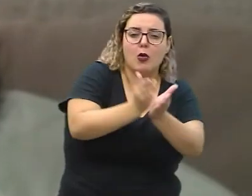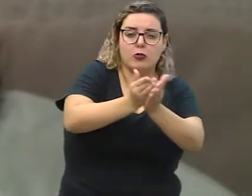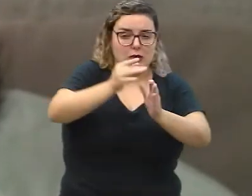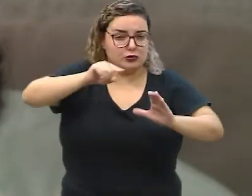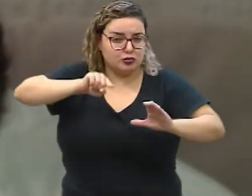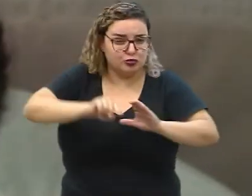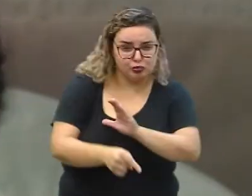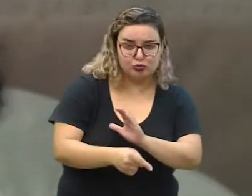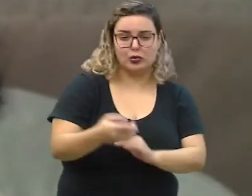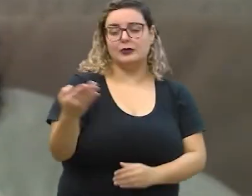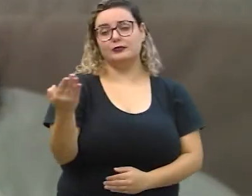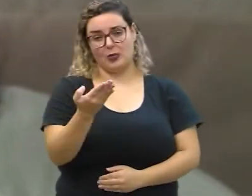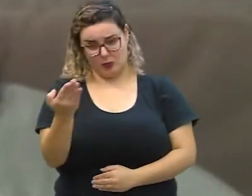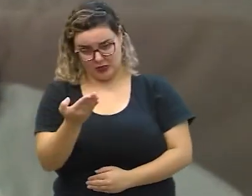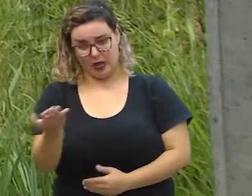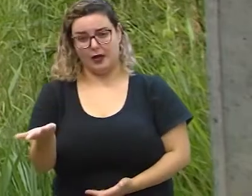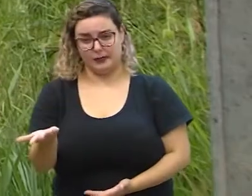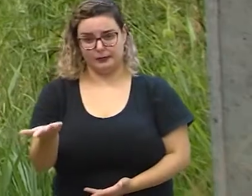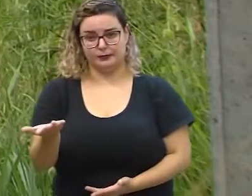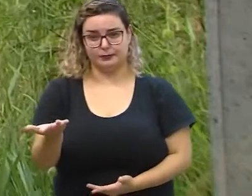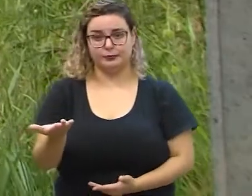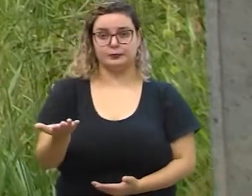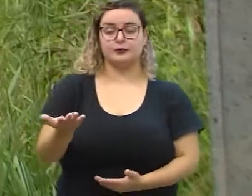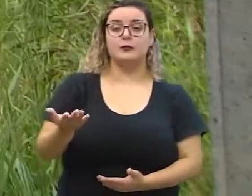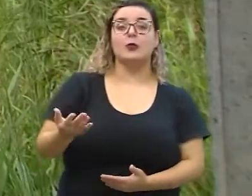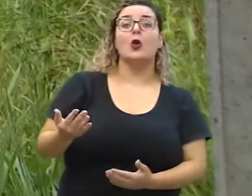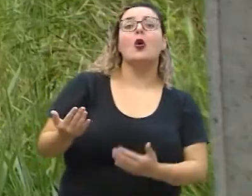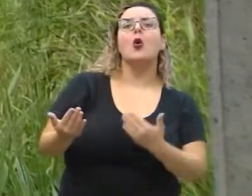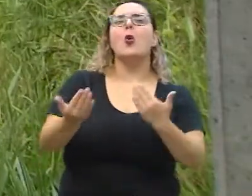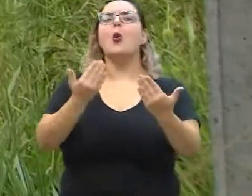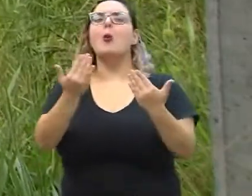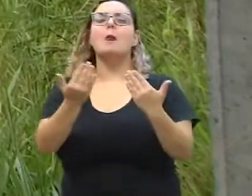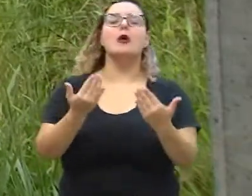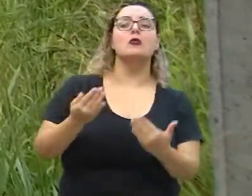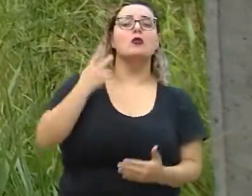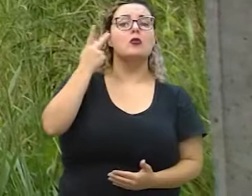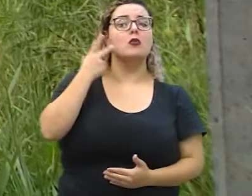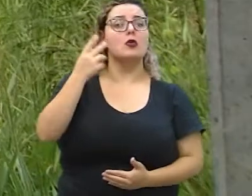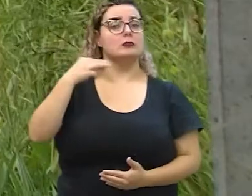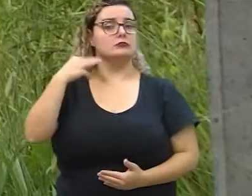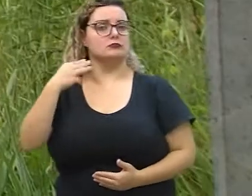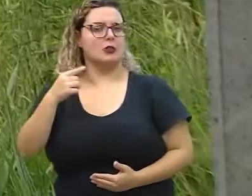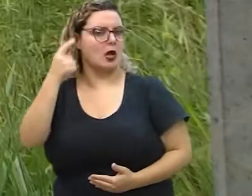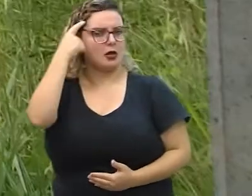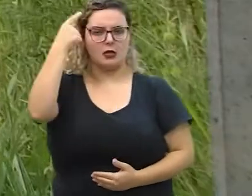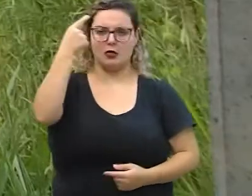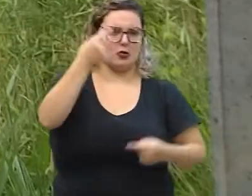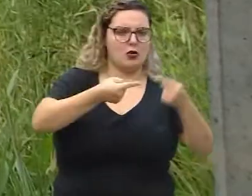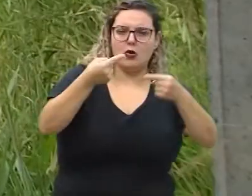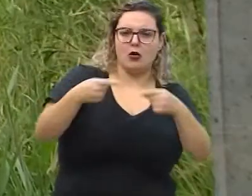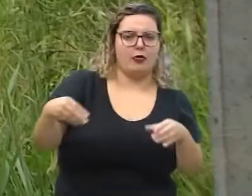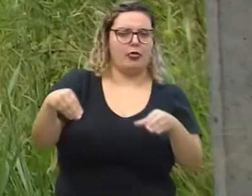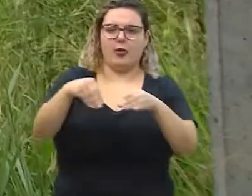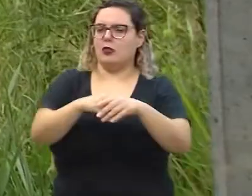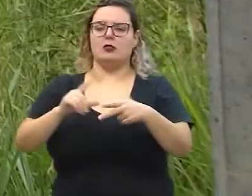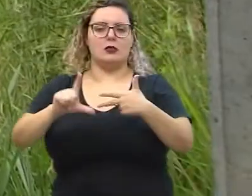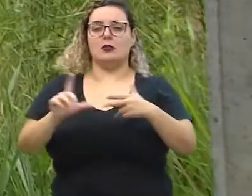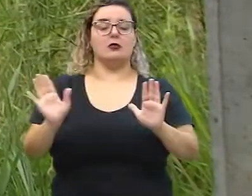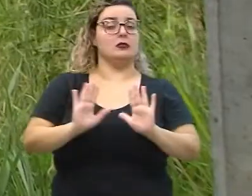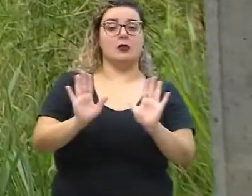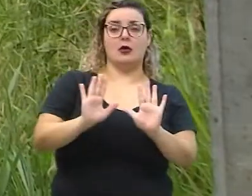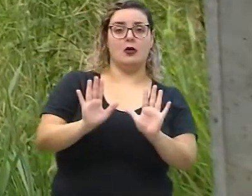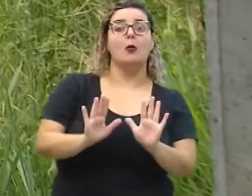pobreza e a extrema pobreza. De acordo com a parlamentar, a ideia não é manter o debate apenas dentro